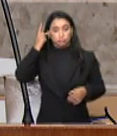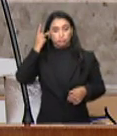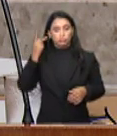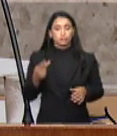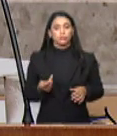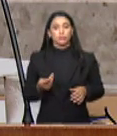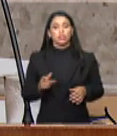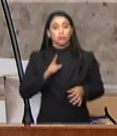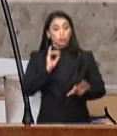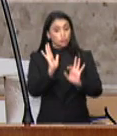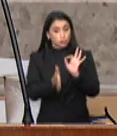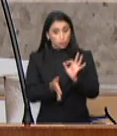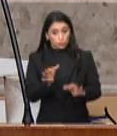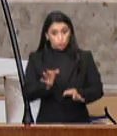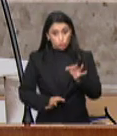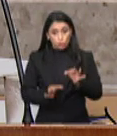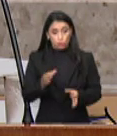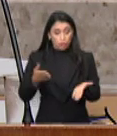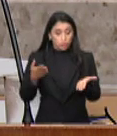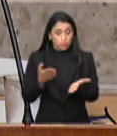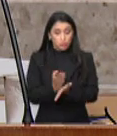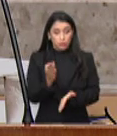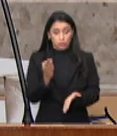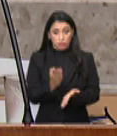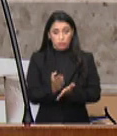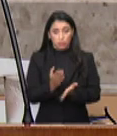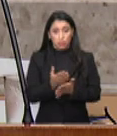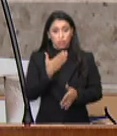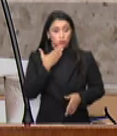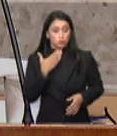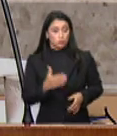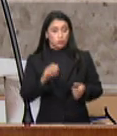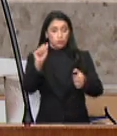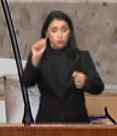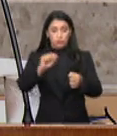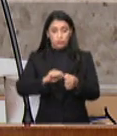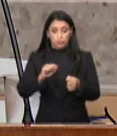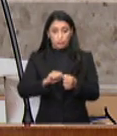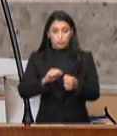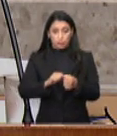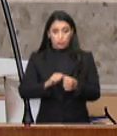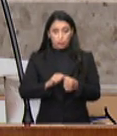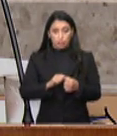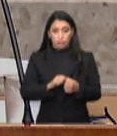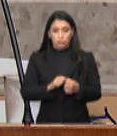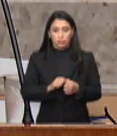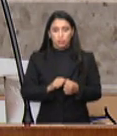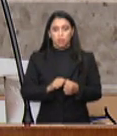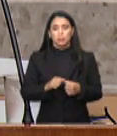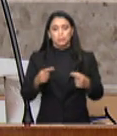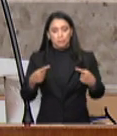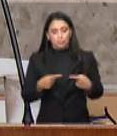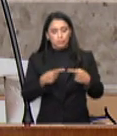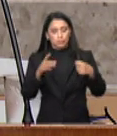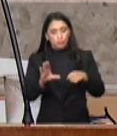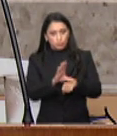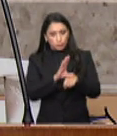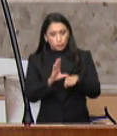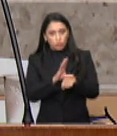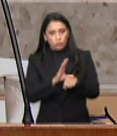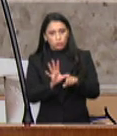conhecida, julgavam procedente o pedido formulado, declarando constitucional